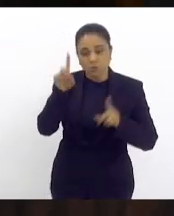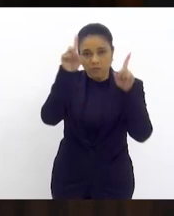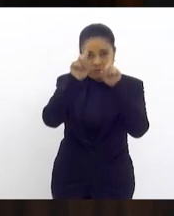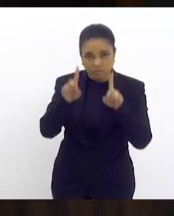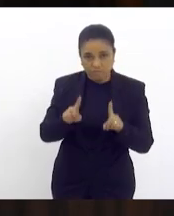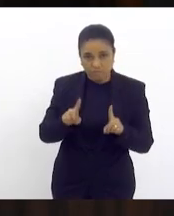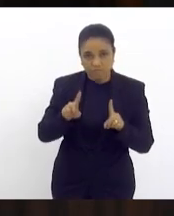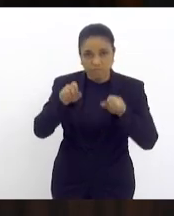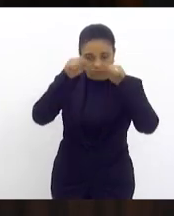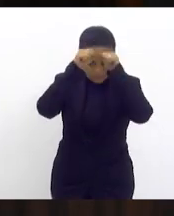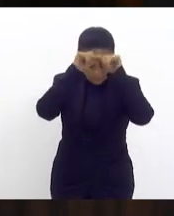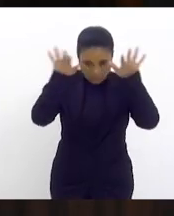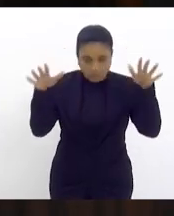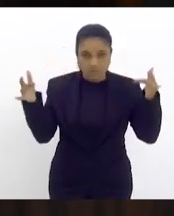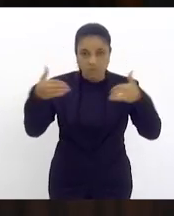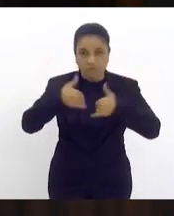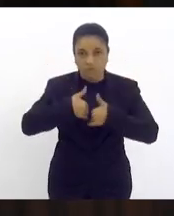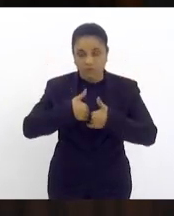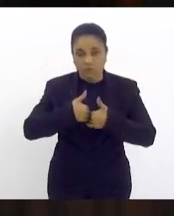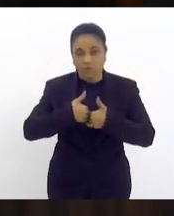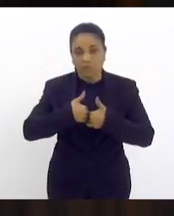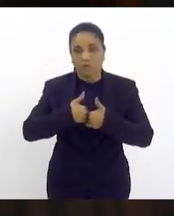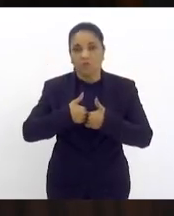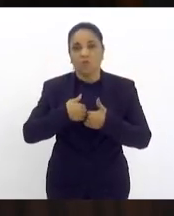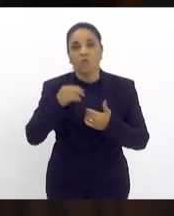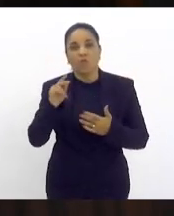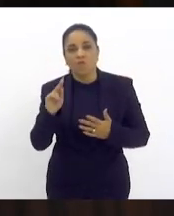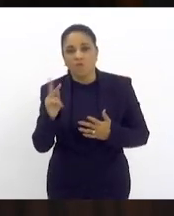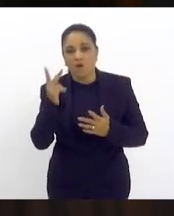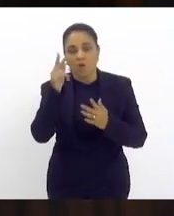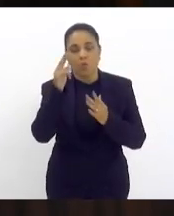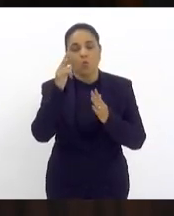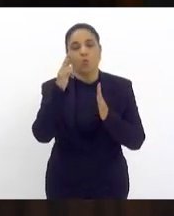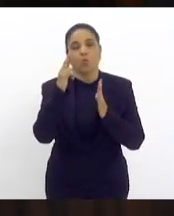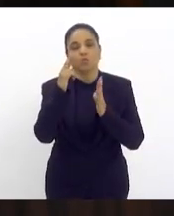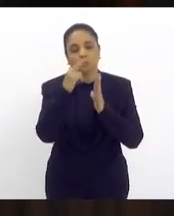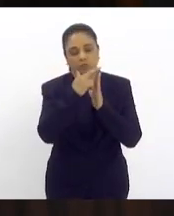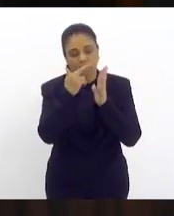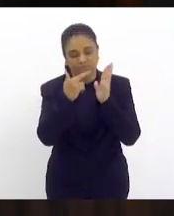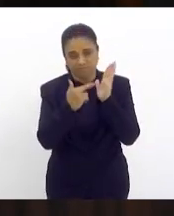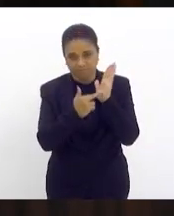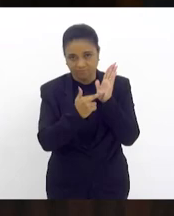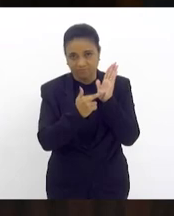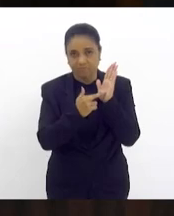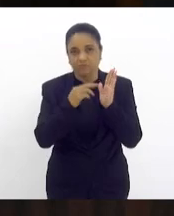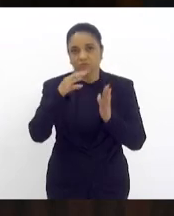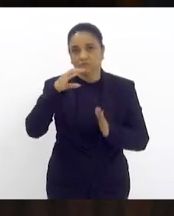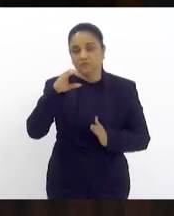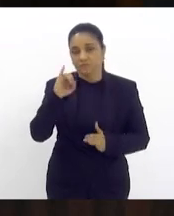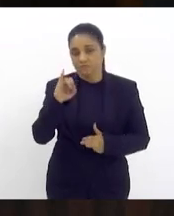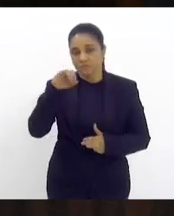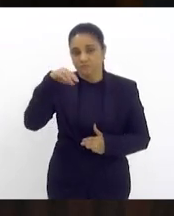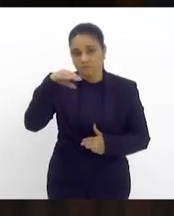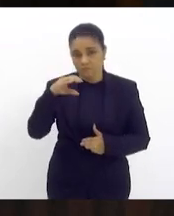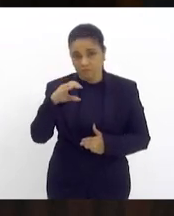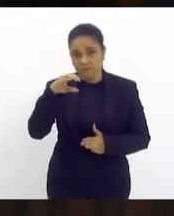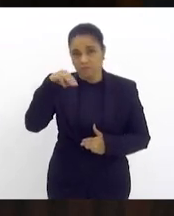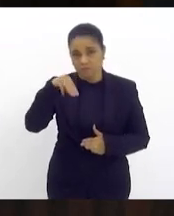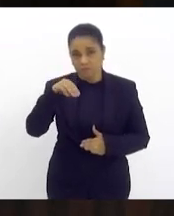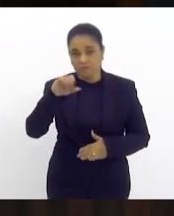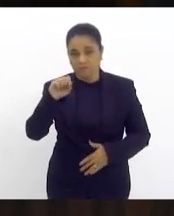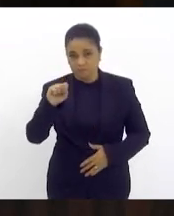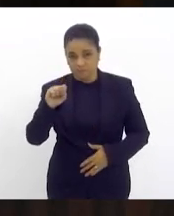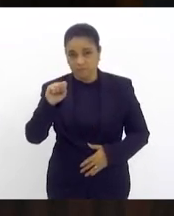autista ao valor previsto no regulamento de ICMS aprovado pelo decreto número